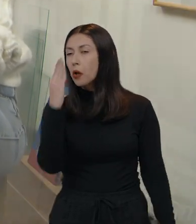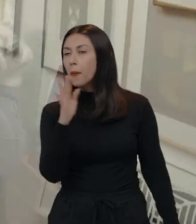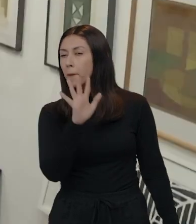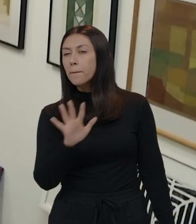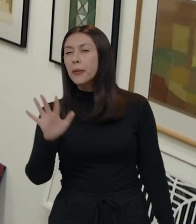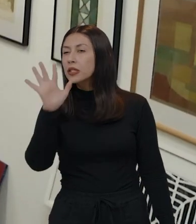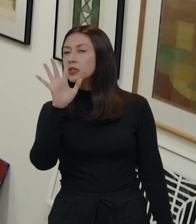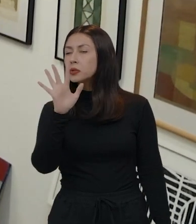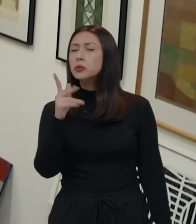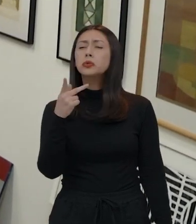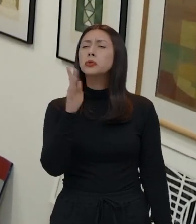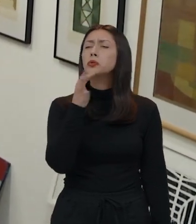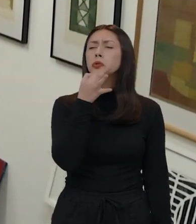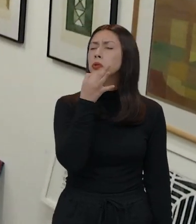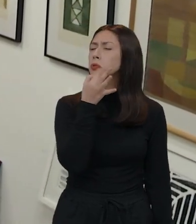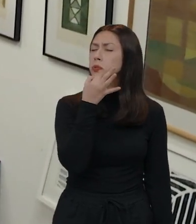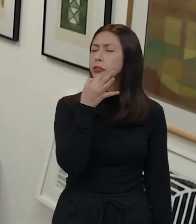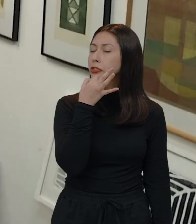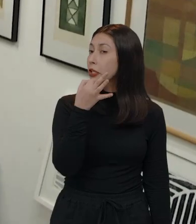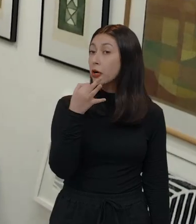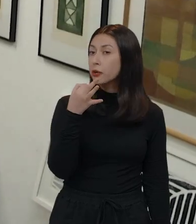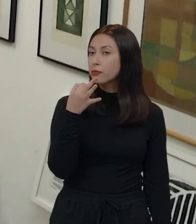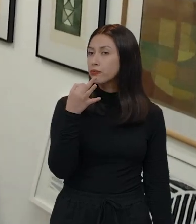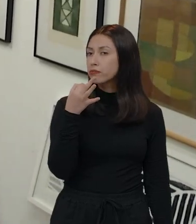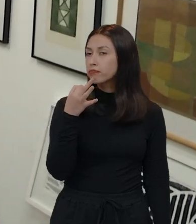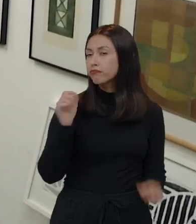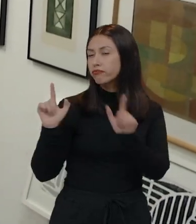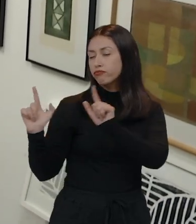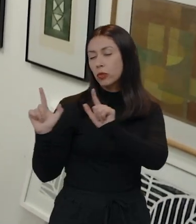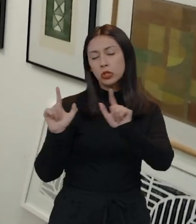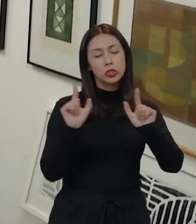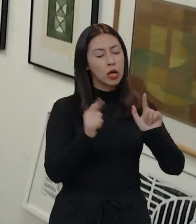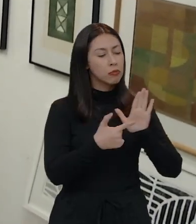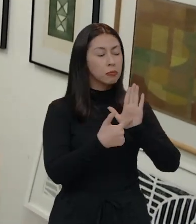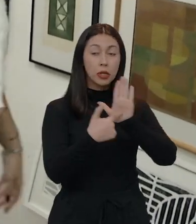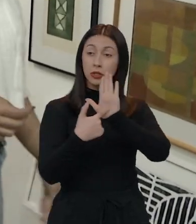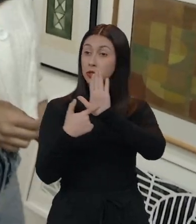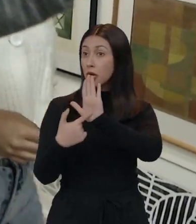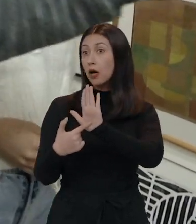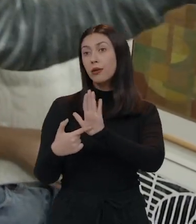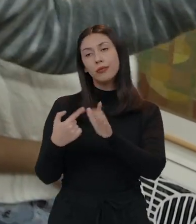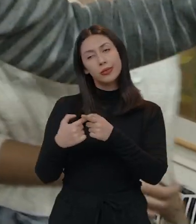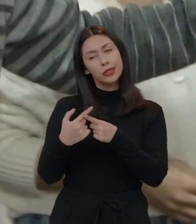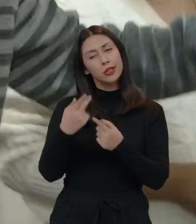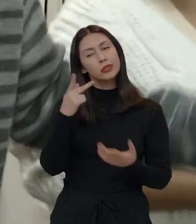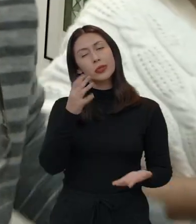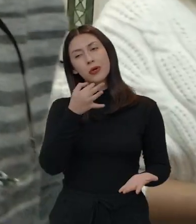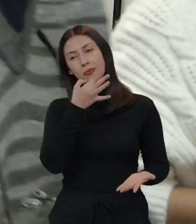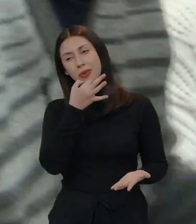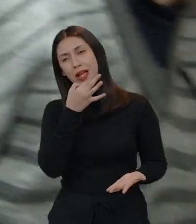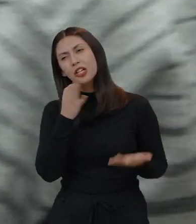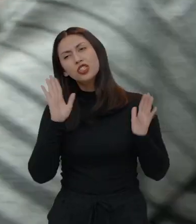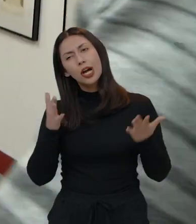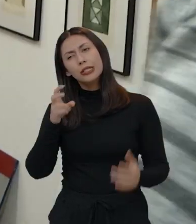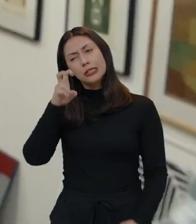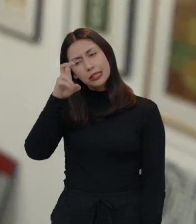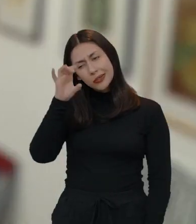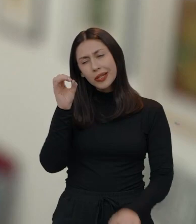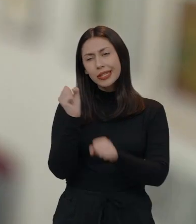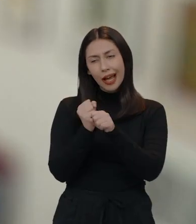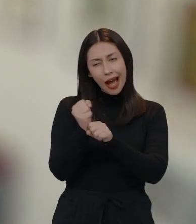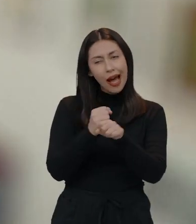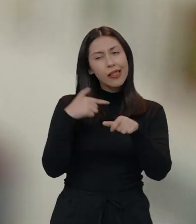Brasil? O que que você acha do que tá sendo produzido agora? As exposições que acontecem? Porque a sua opinião aí, certo, cinco certo. Décadas de arte,